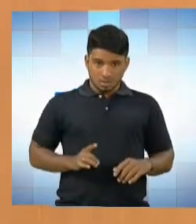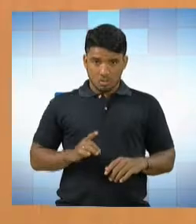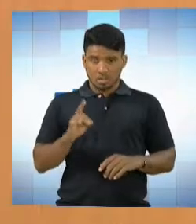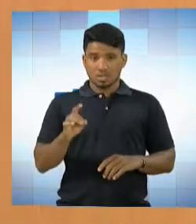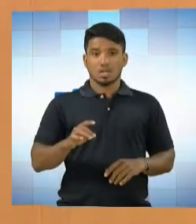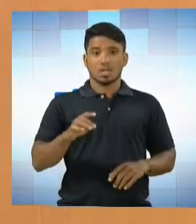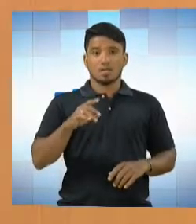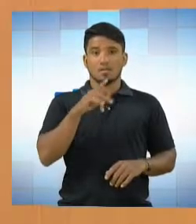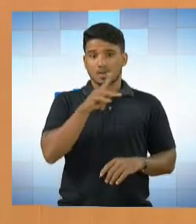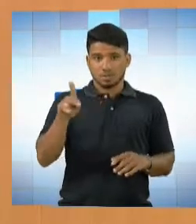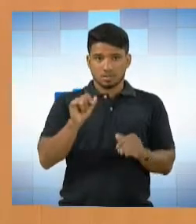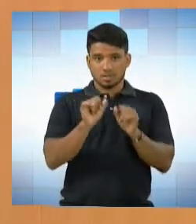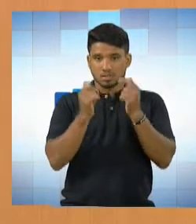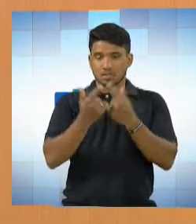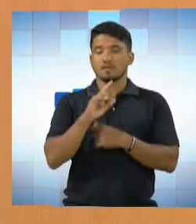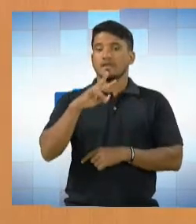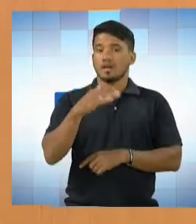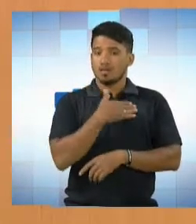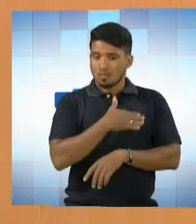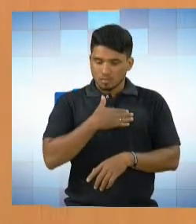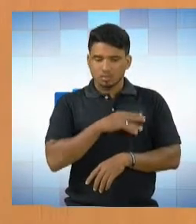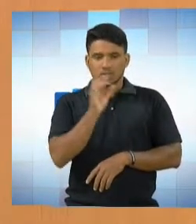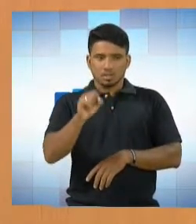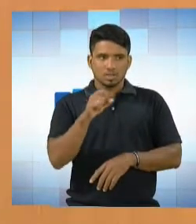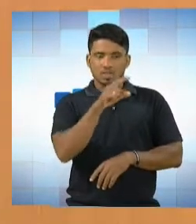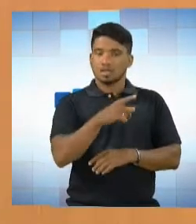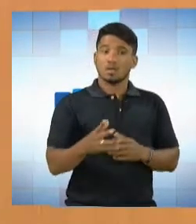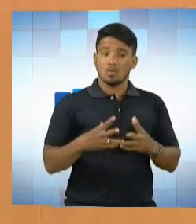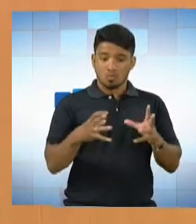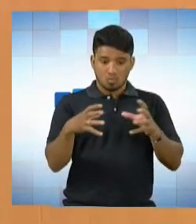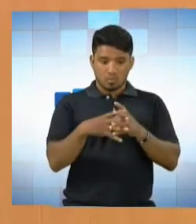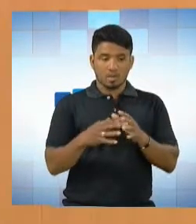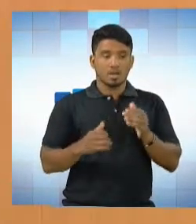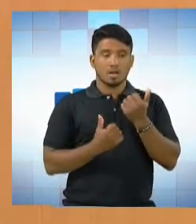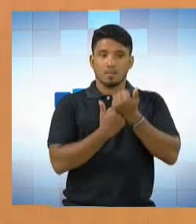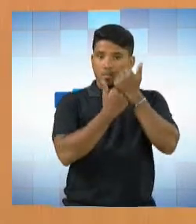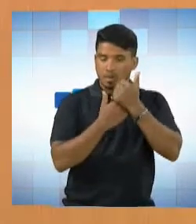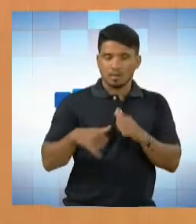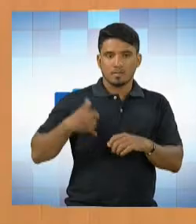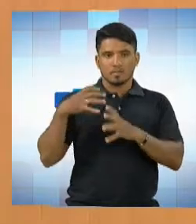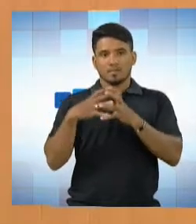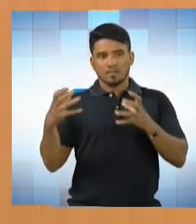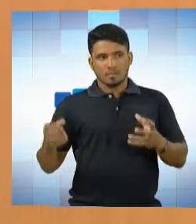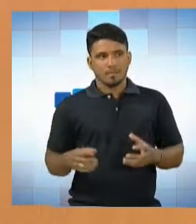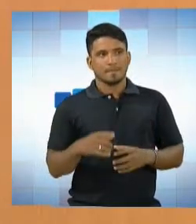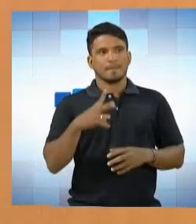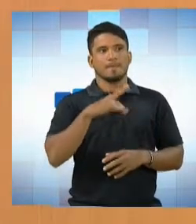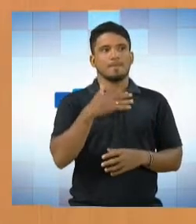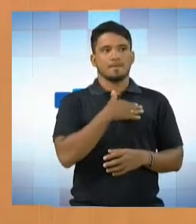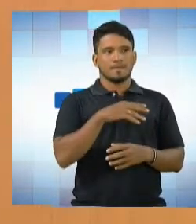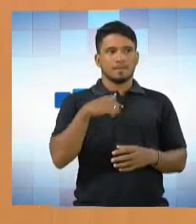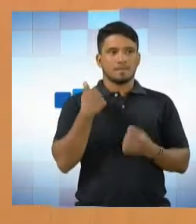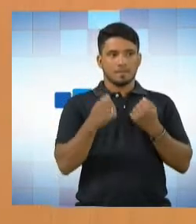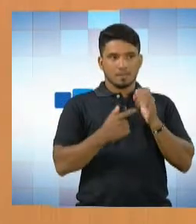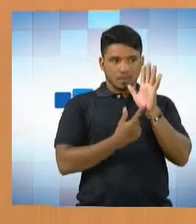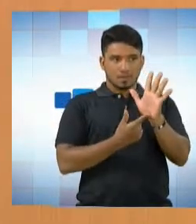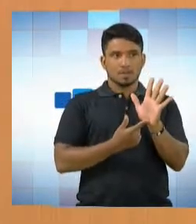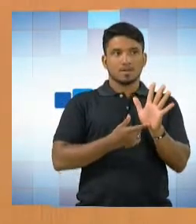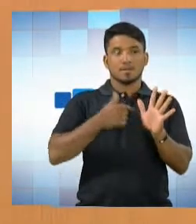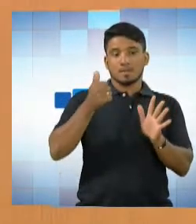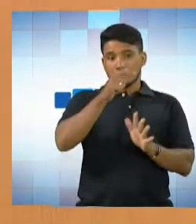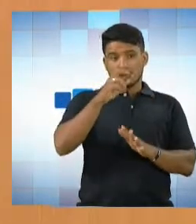com certeza, que é um público que ele apoia demais, o deputado Temístocles. Ela disse, ele vai gostar, mas nós temos que mostrar